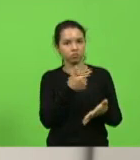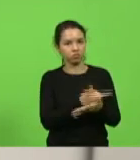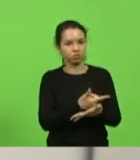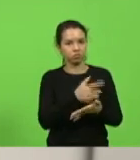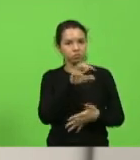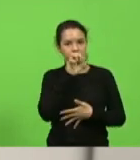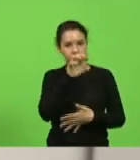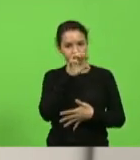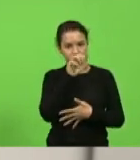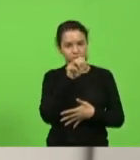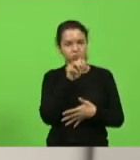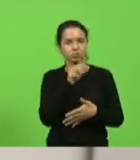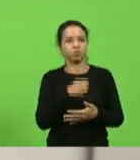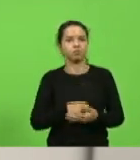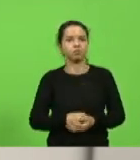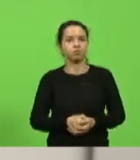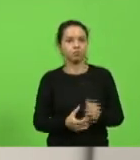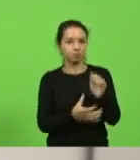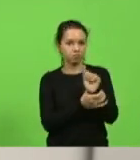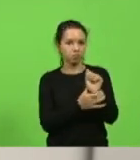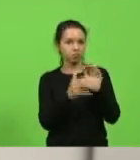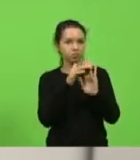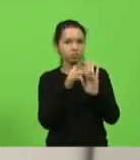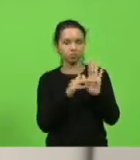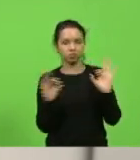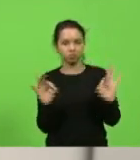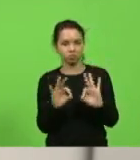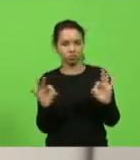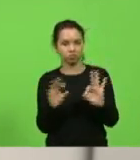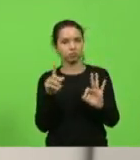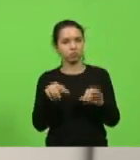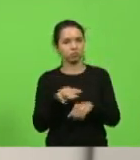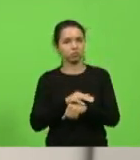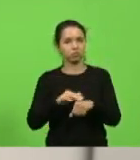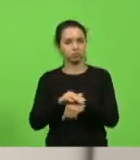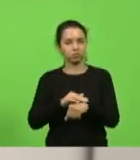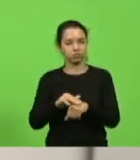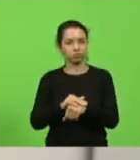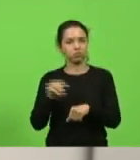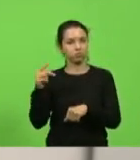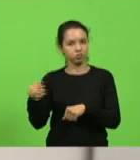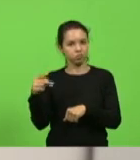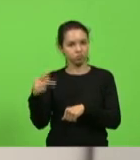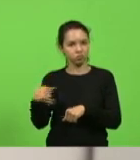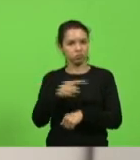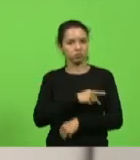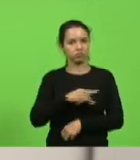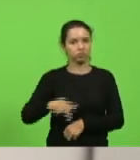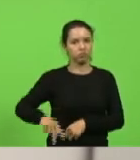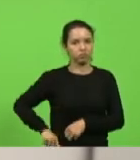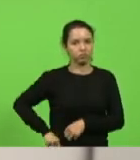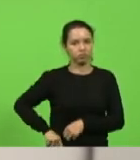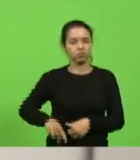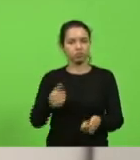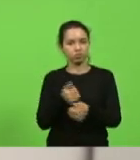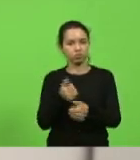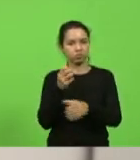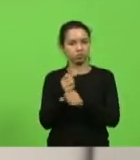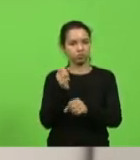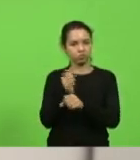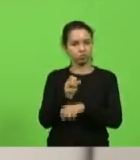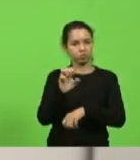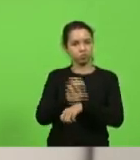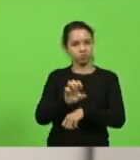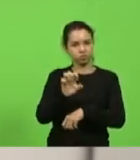a exigência de qualquer garantia é a conversa que ele teve com o presidente do Tribunal de Contas do Estado de Santa